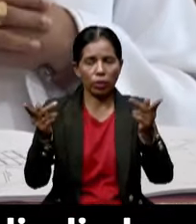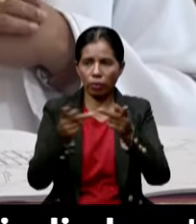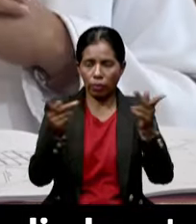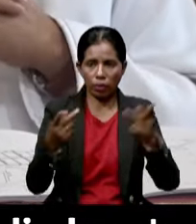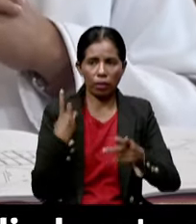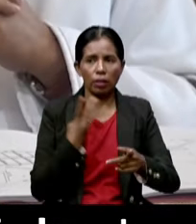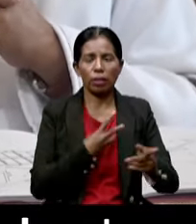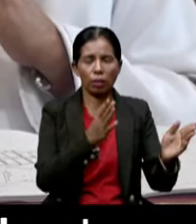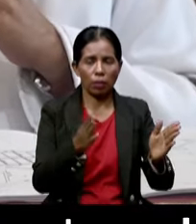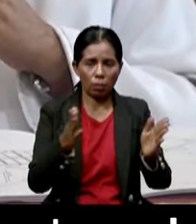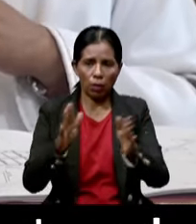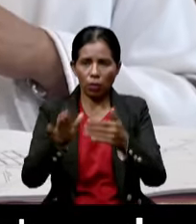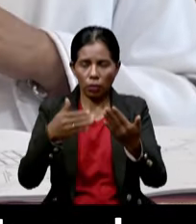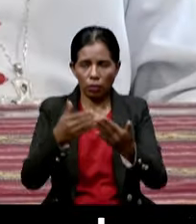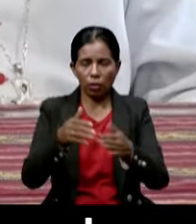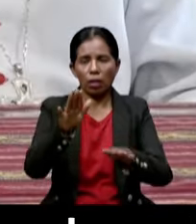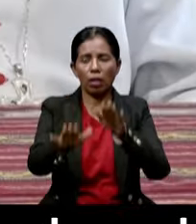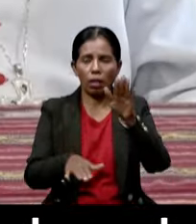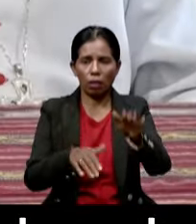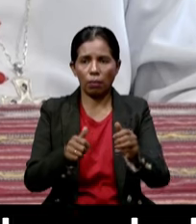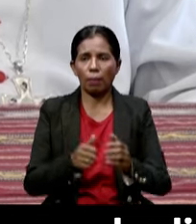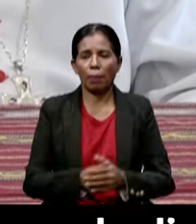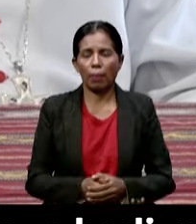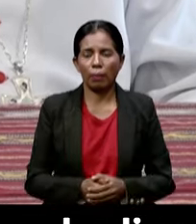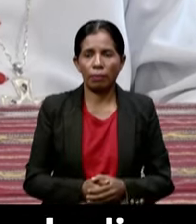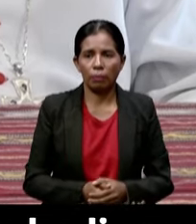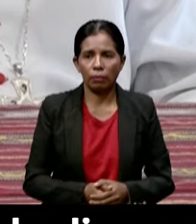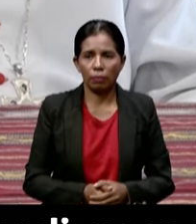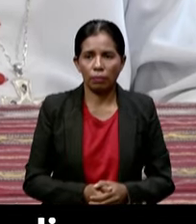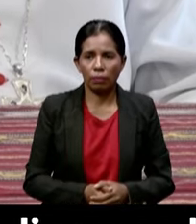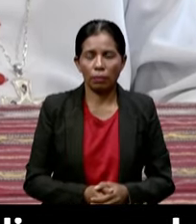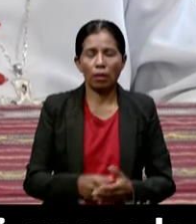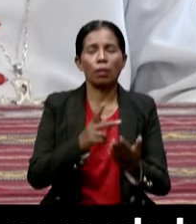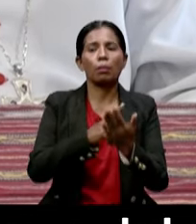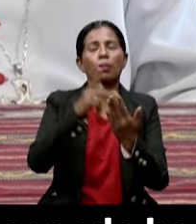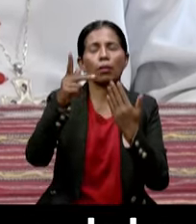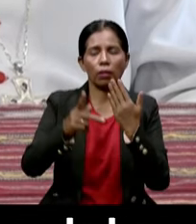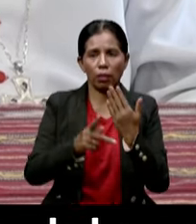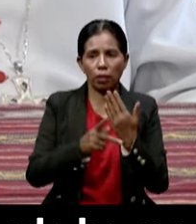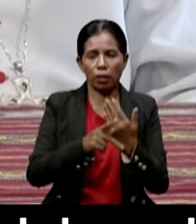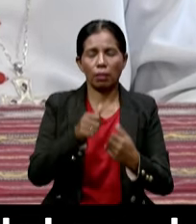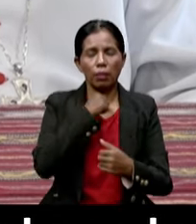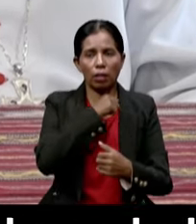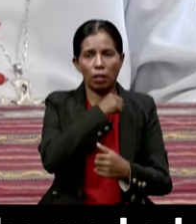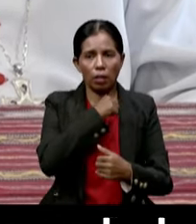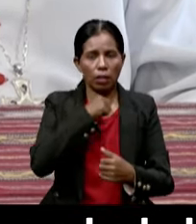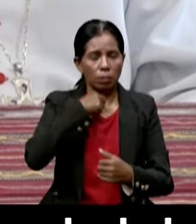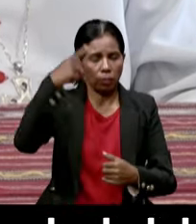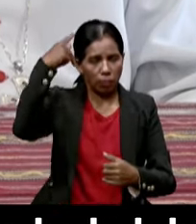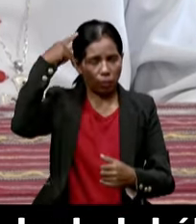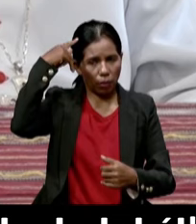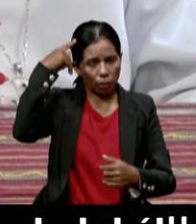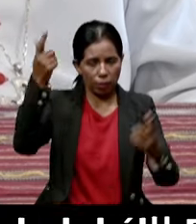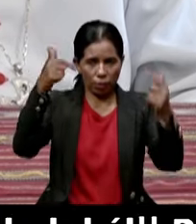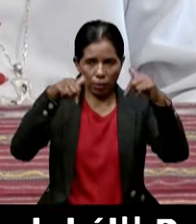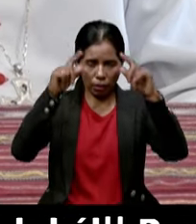andar preparativo, se ira, lá, nem ia. Vaticano. O programa da viagem apostólica do Santo Padre